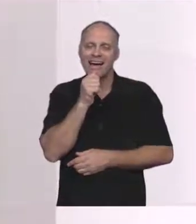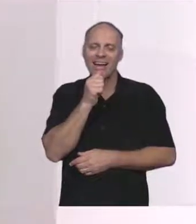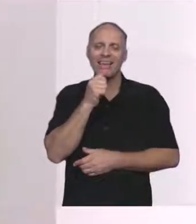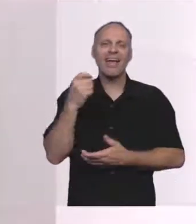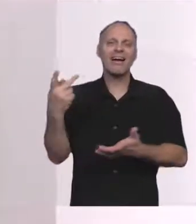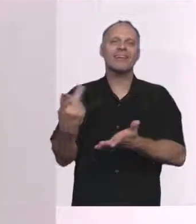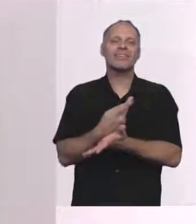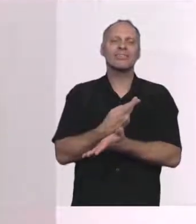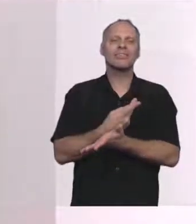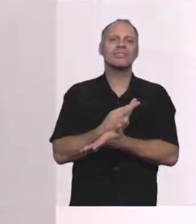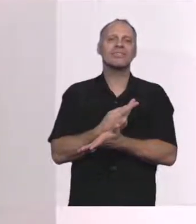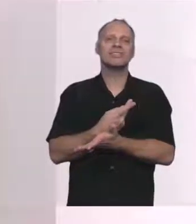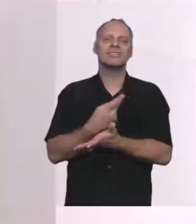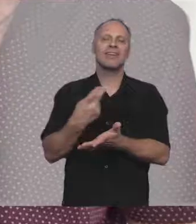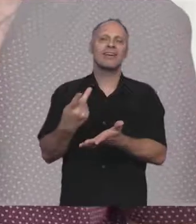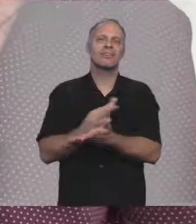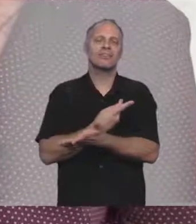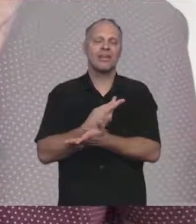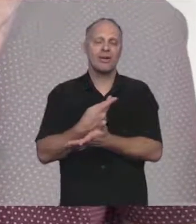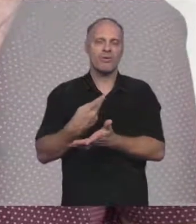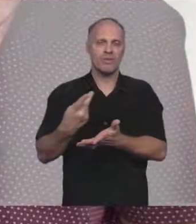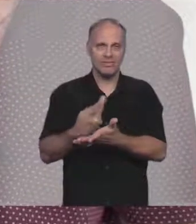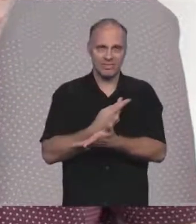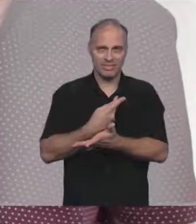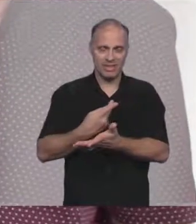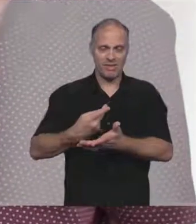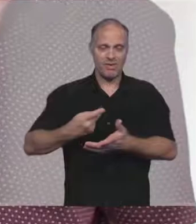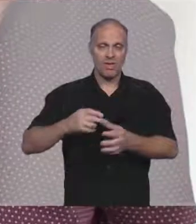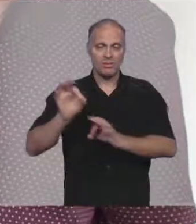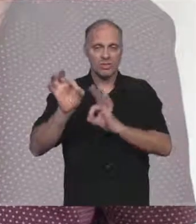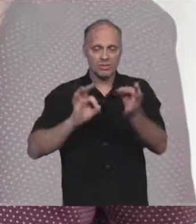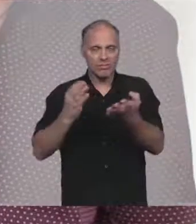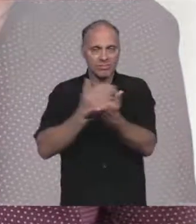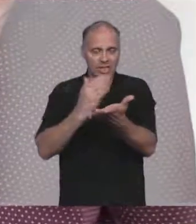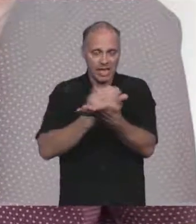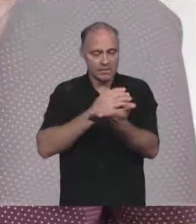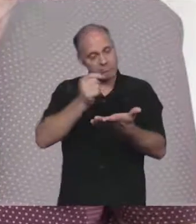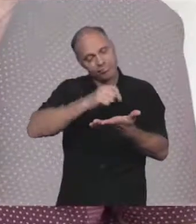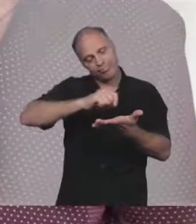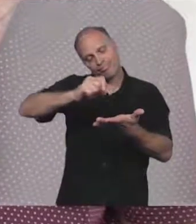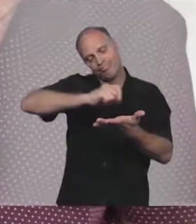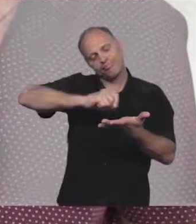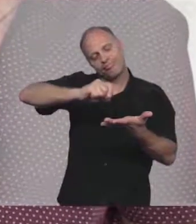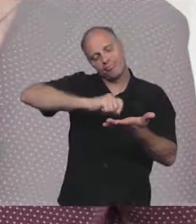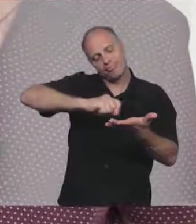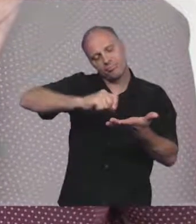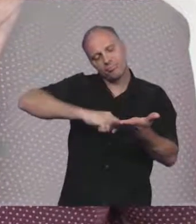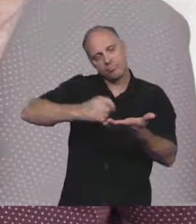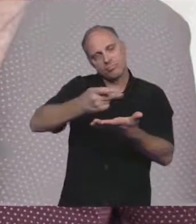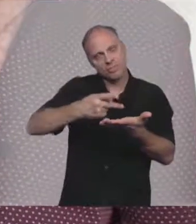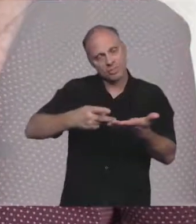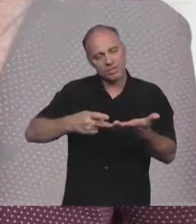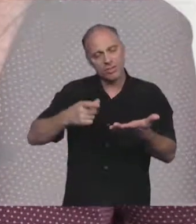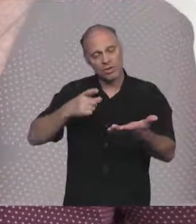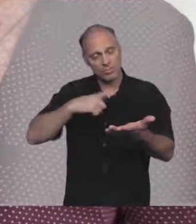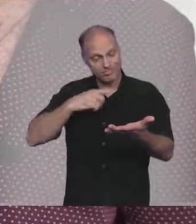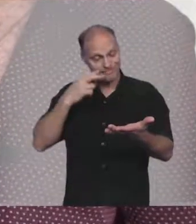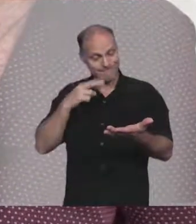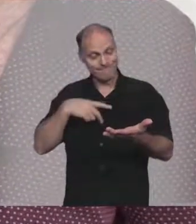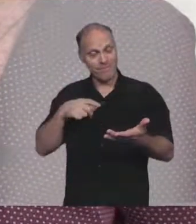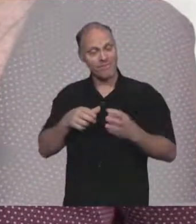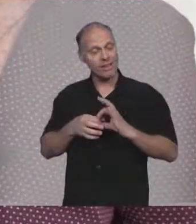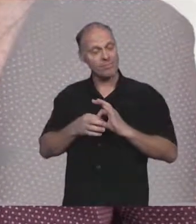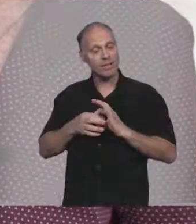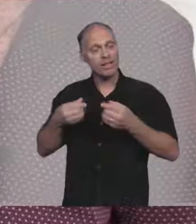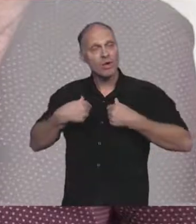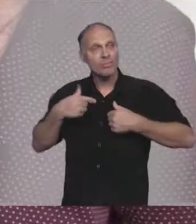quando aconteceu esse traço que tu comentou nos cadernos, eu pude ter a liberdade,